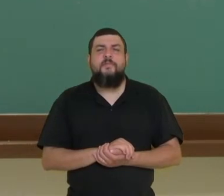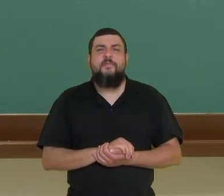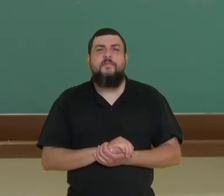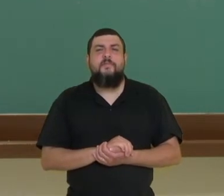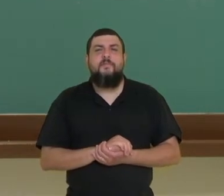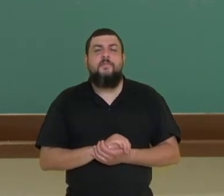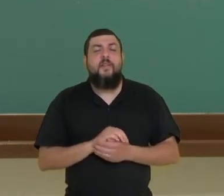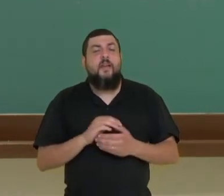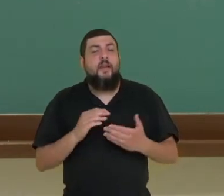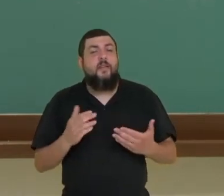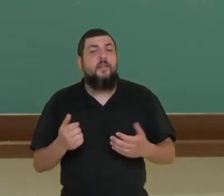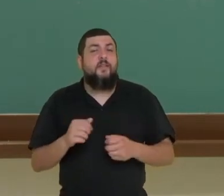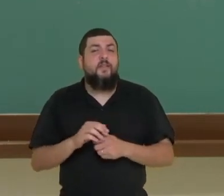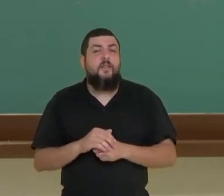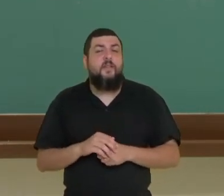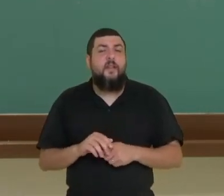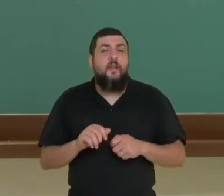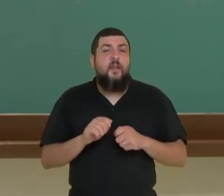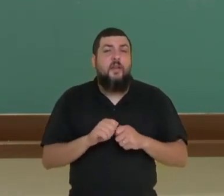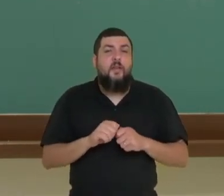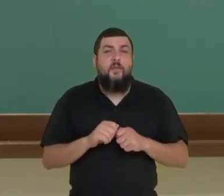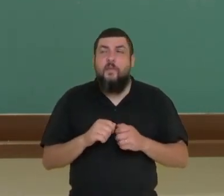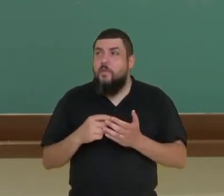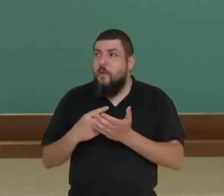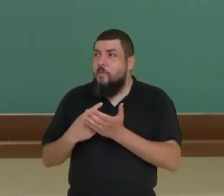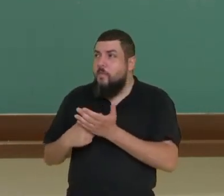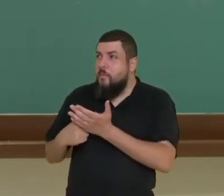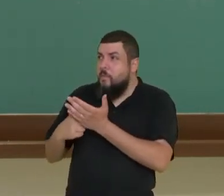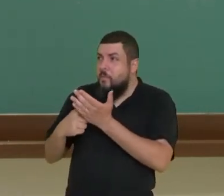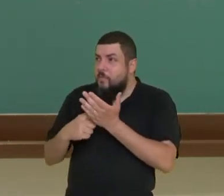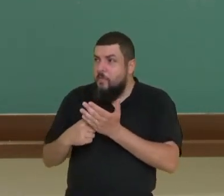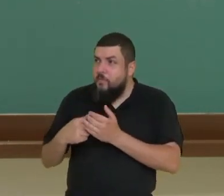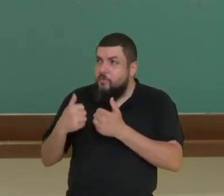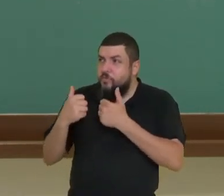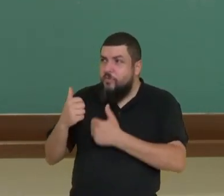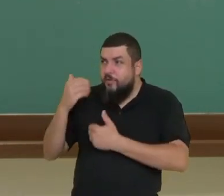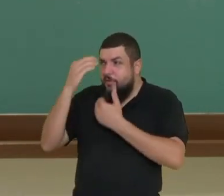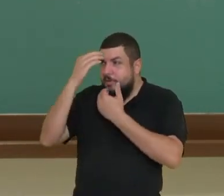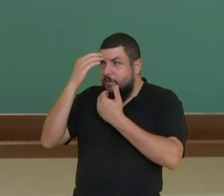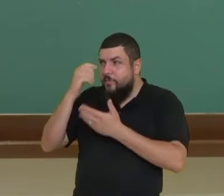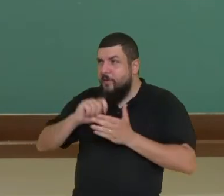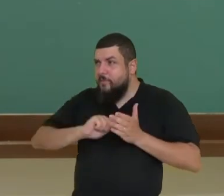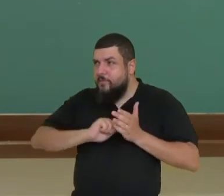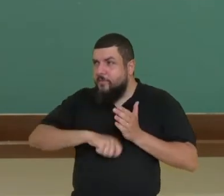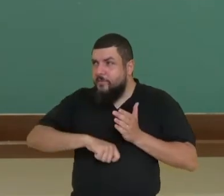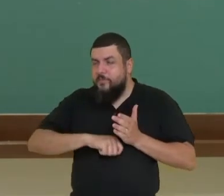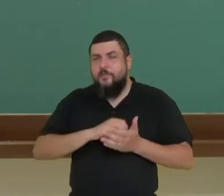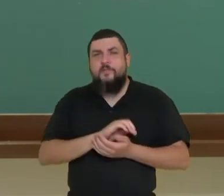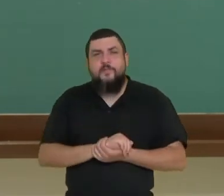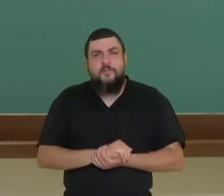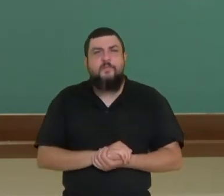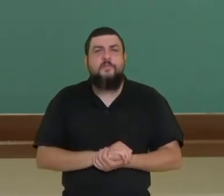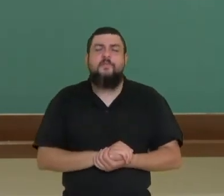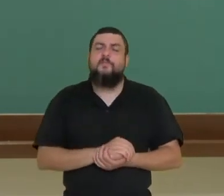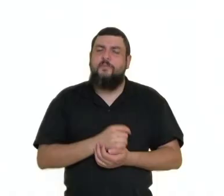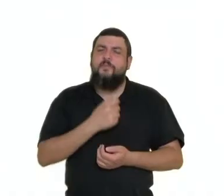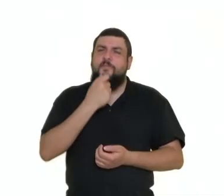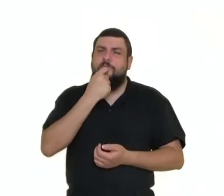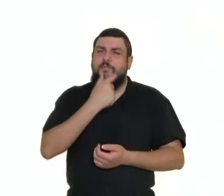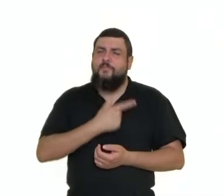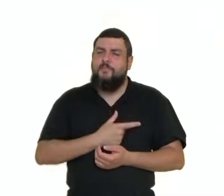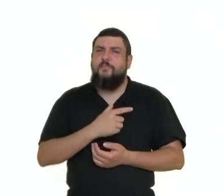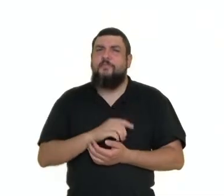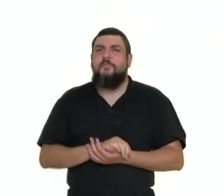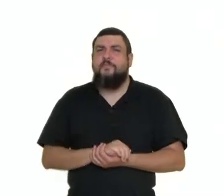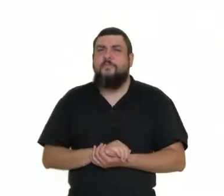acabou fazendo o contrato com os ratos só para permanecer ali na residência. Então, num tom irônico aqui, né? Ó, que causa